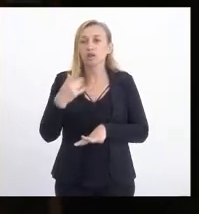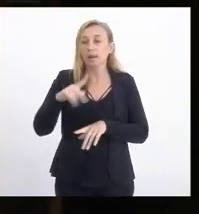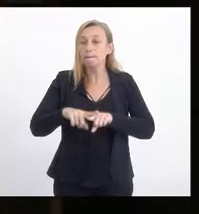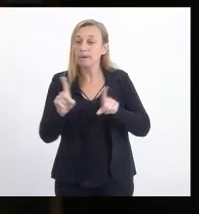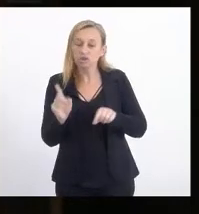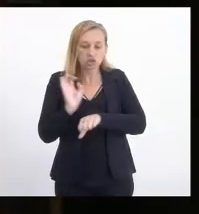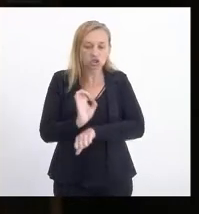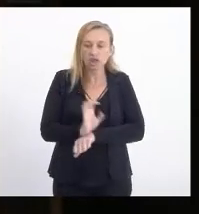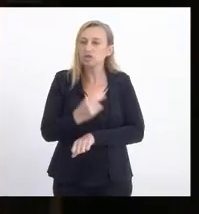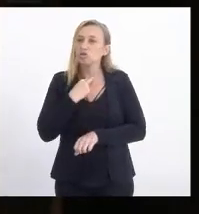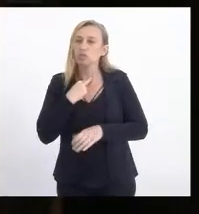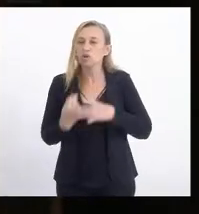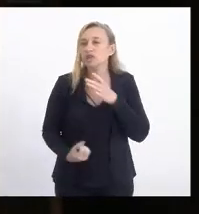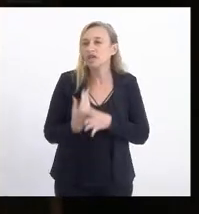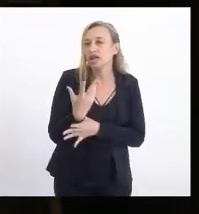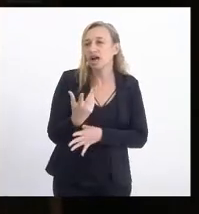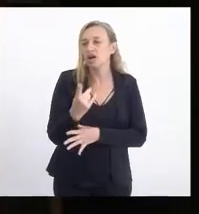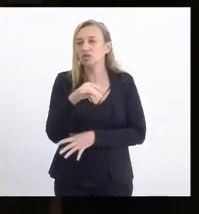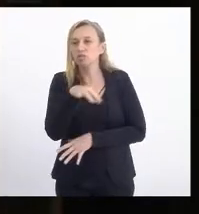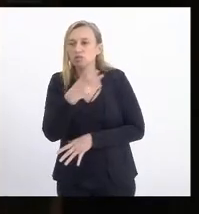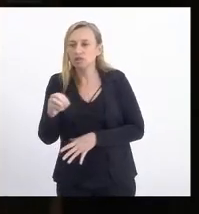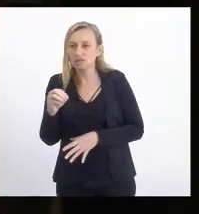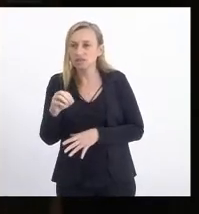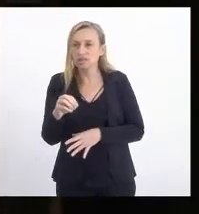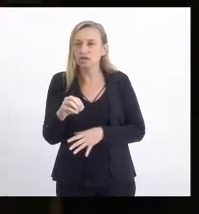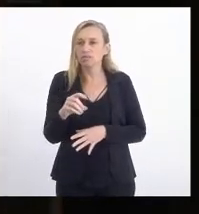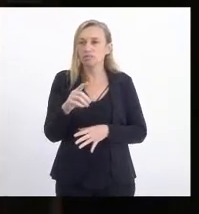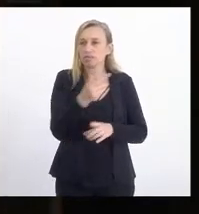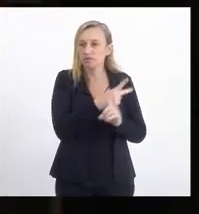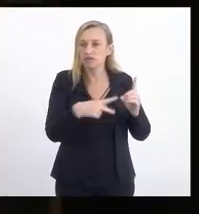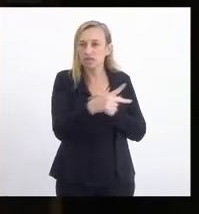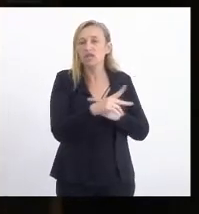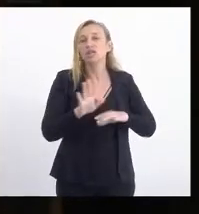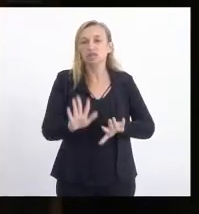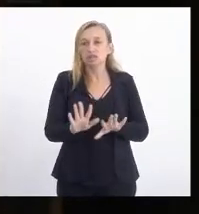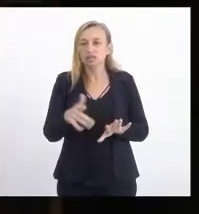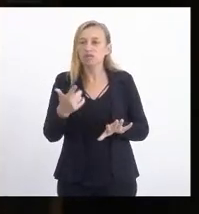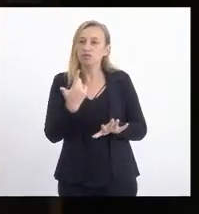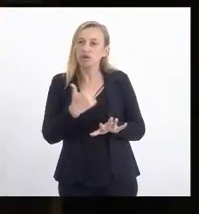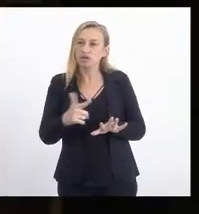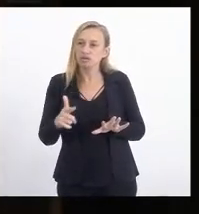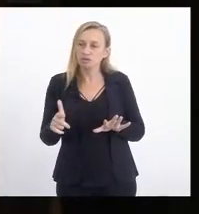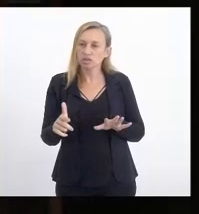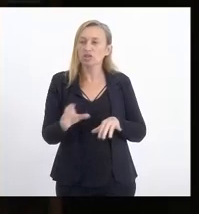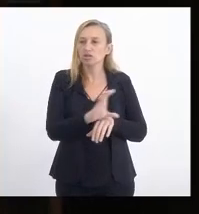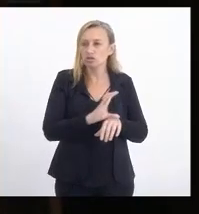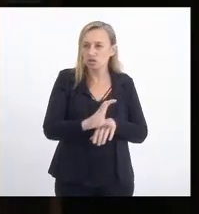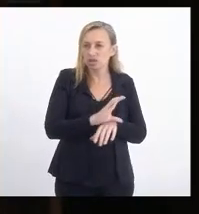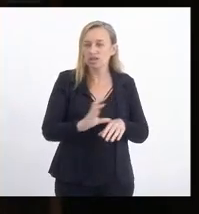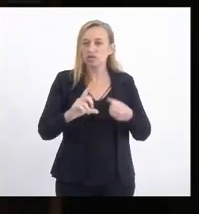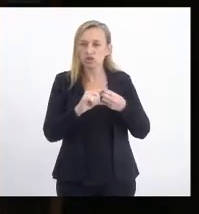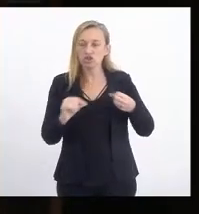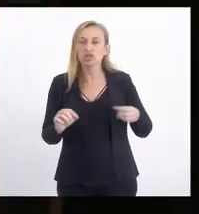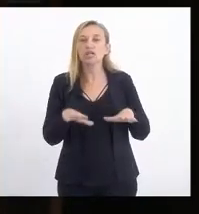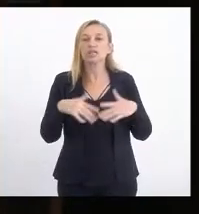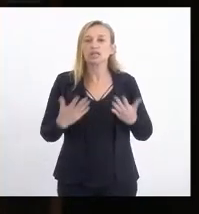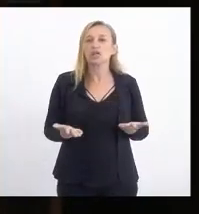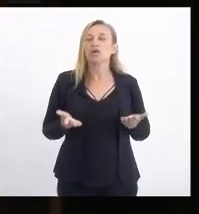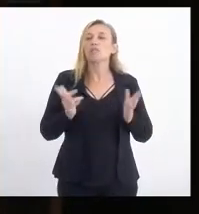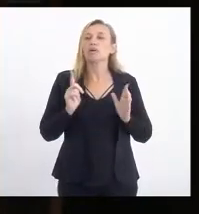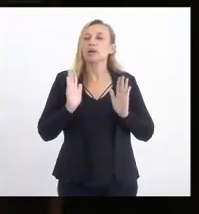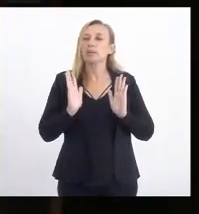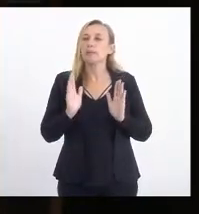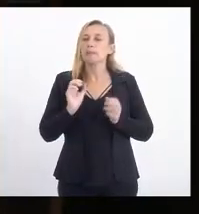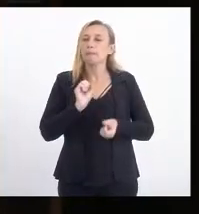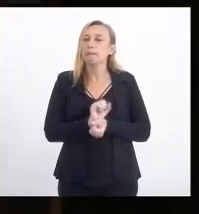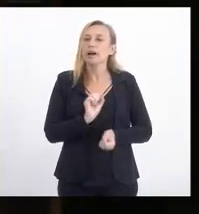que o estado ele não pode criar contribuição e certa previdenciária então foi declarada a inconstitucionalidade do artigo então nós aqui para parar